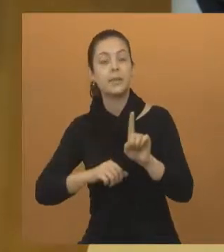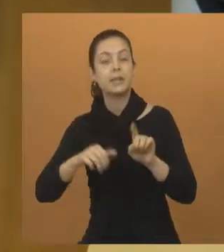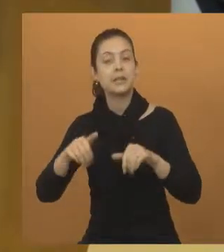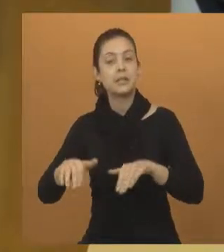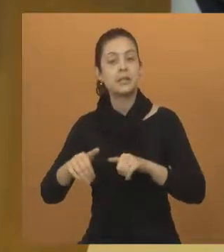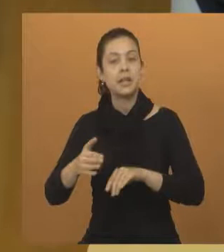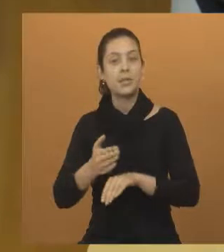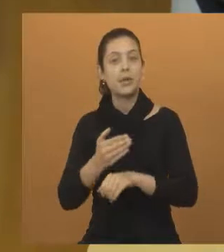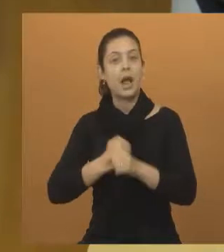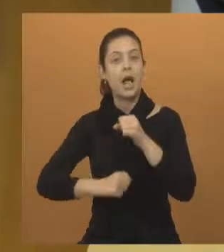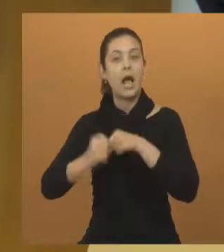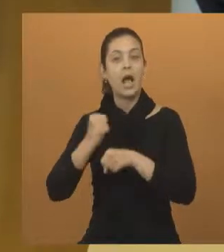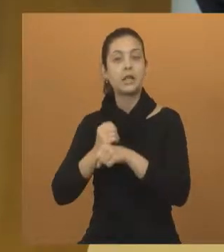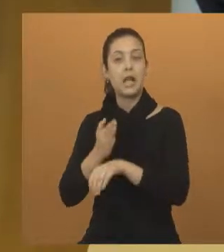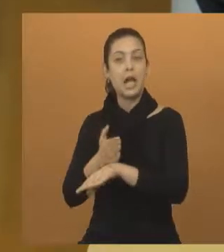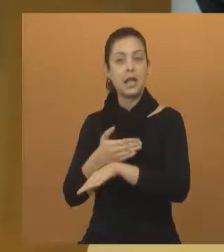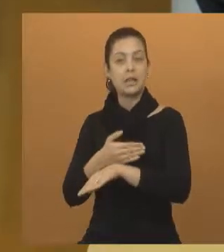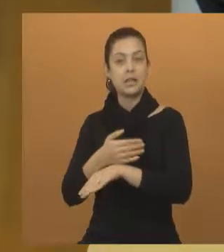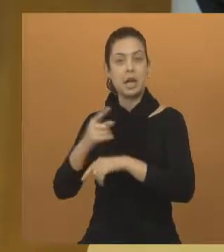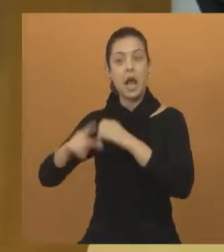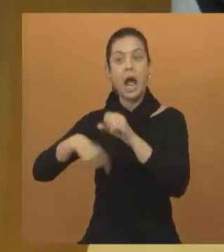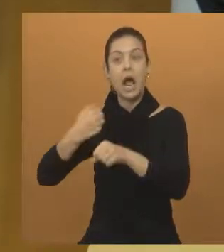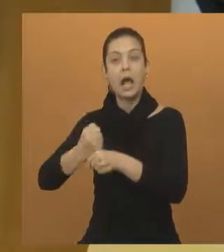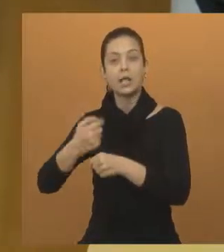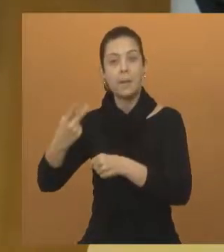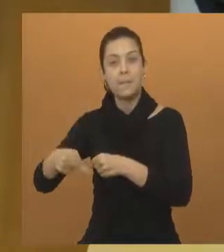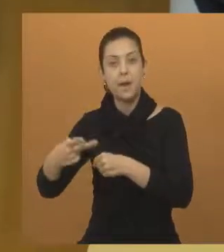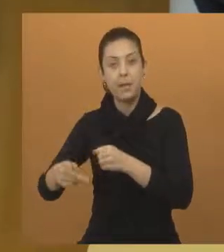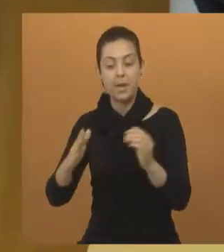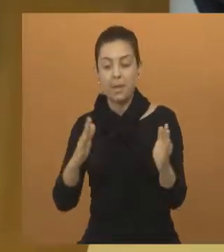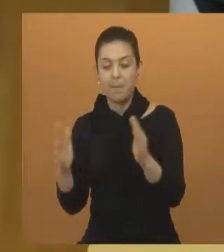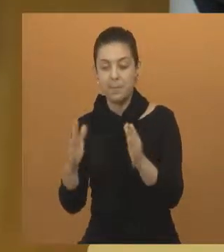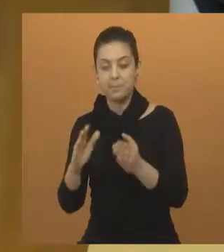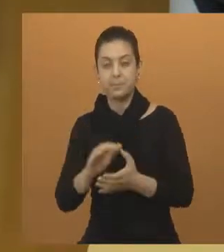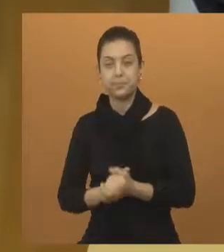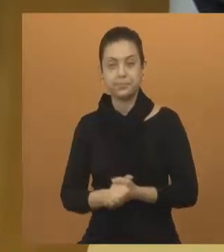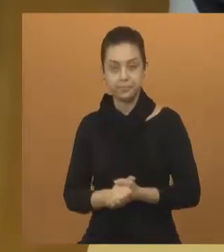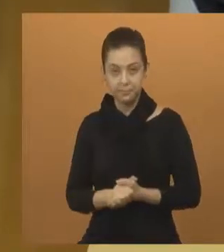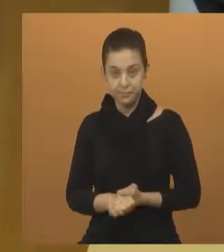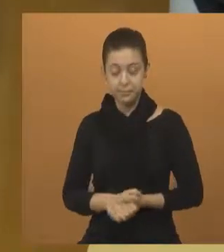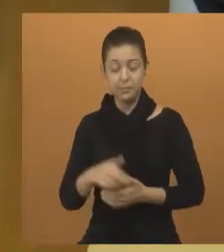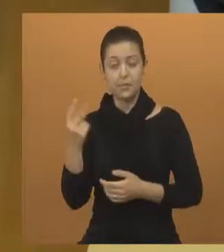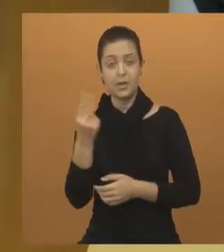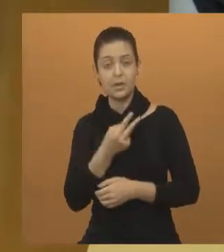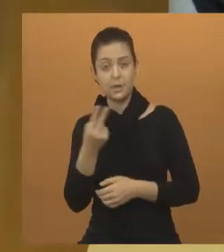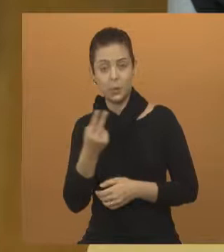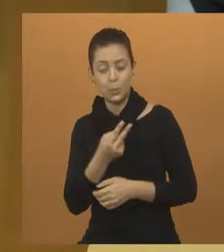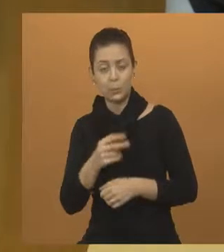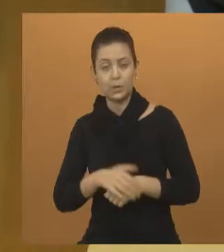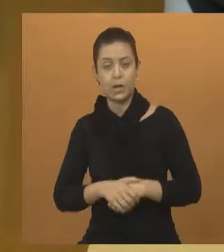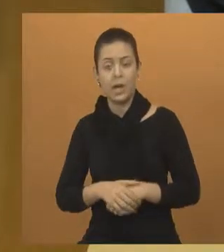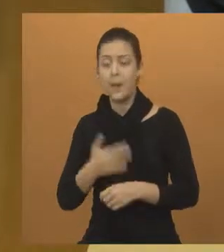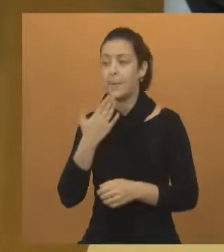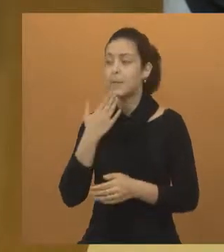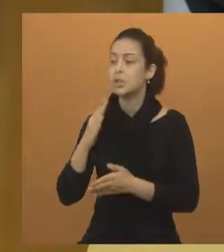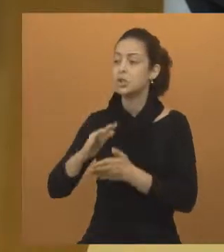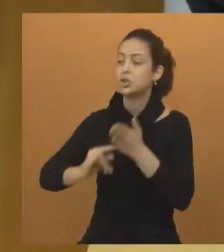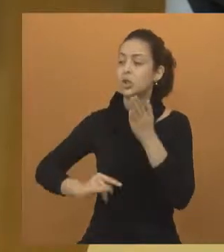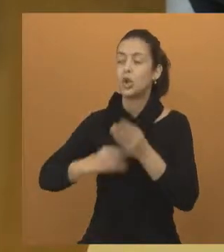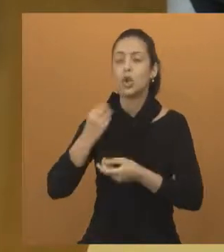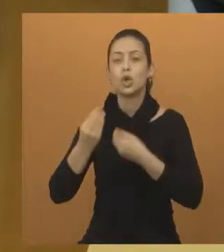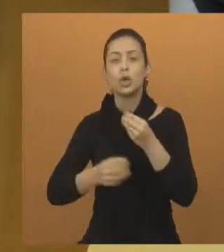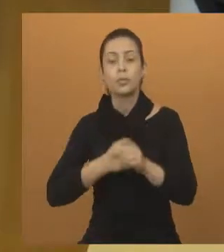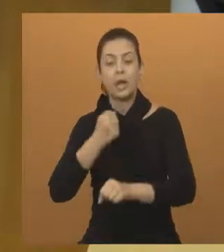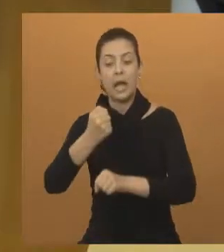ano anterior à concessão do benefício. Parágrafo 2º. A solicitação de isenção referente